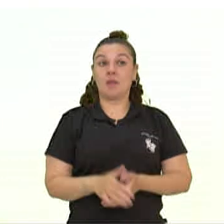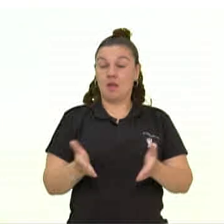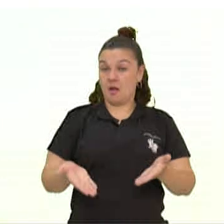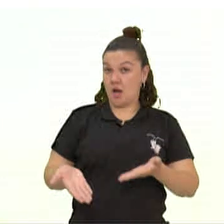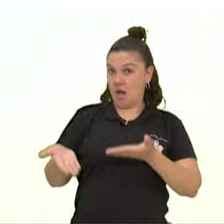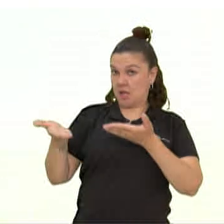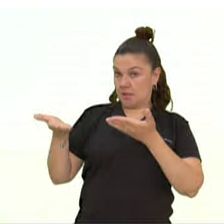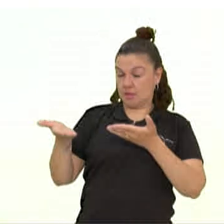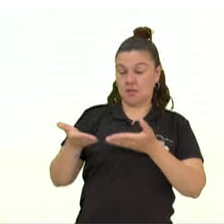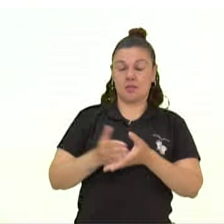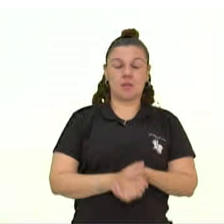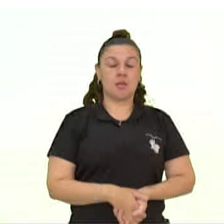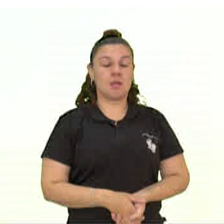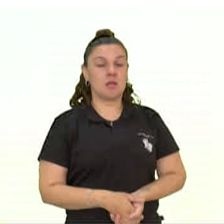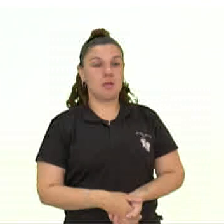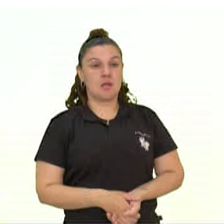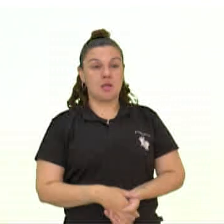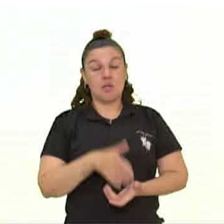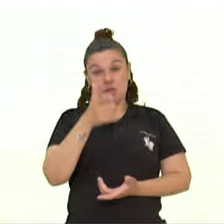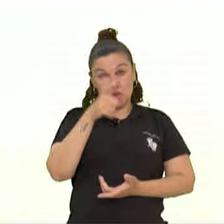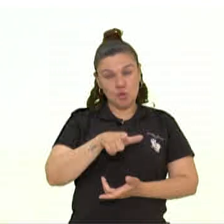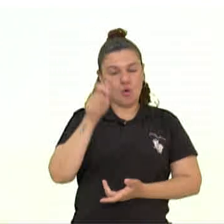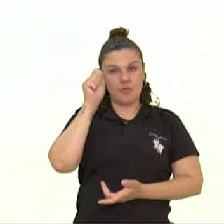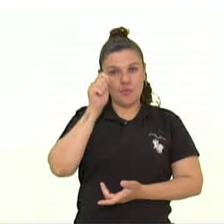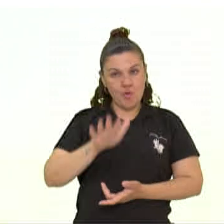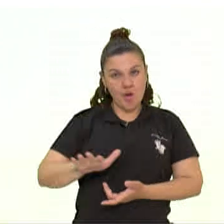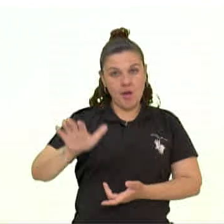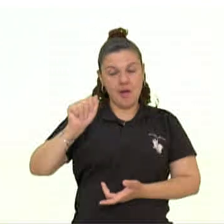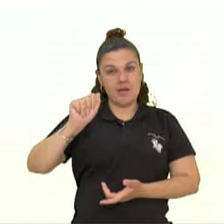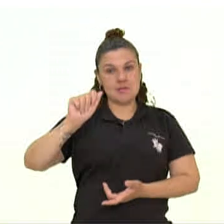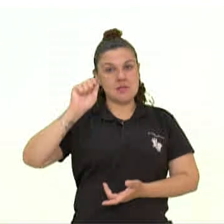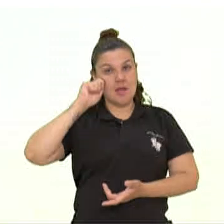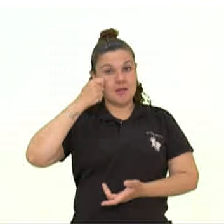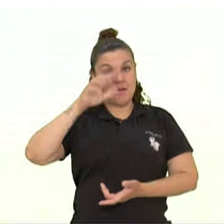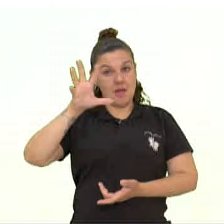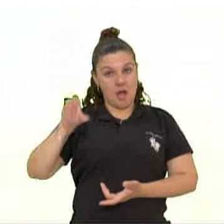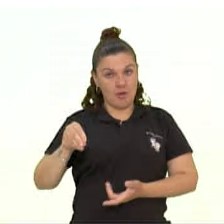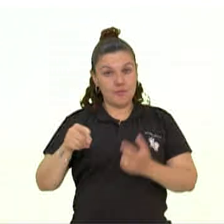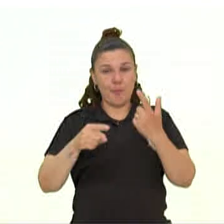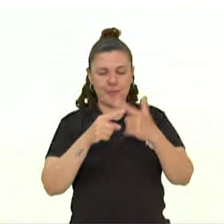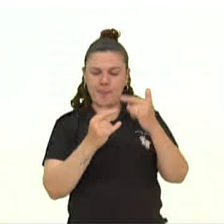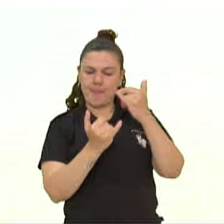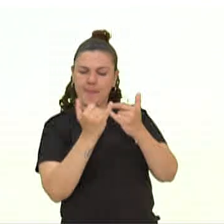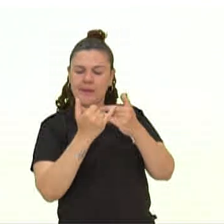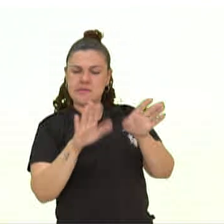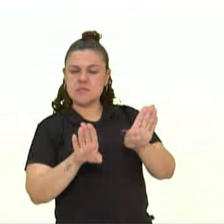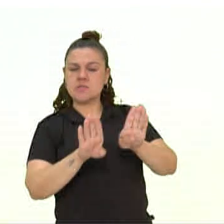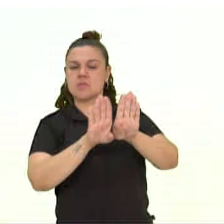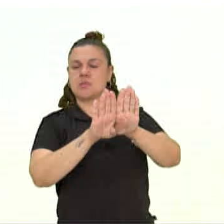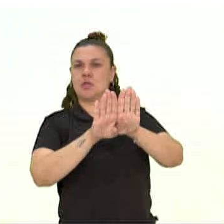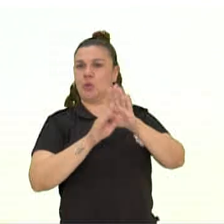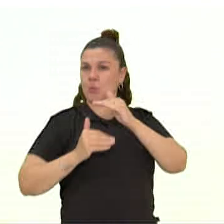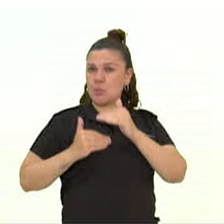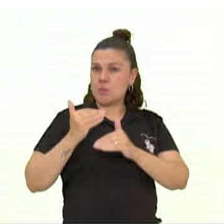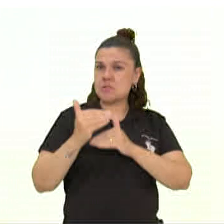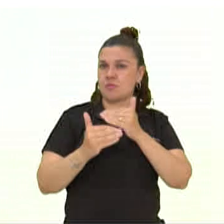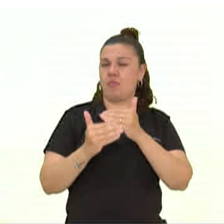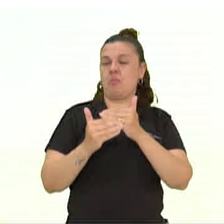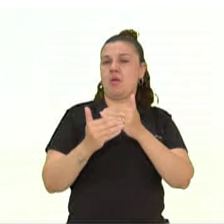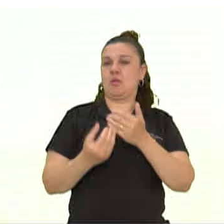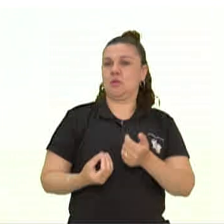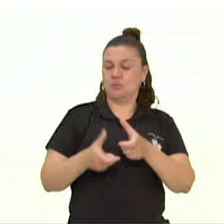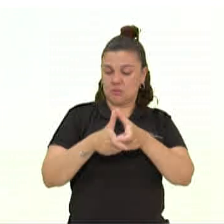Aqui, trazendo mais uma vez a Ásia e a África, tá? os continentes em conjunto, que tem similaridades aí nesse desenvolvimento